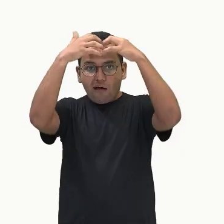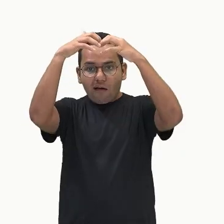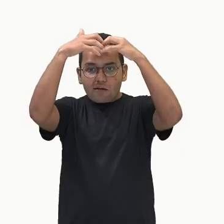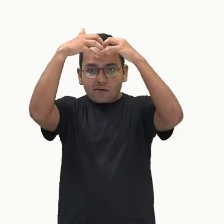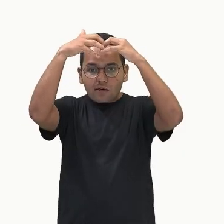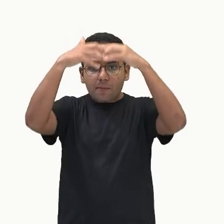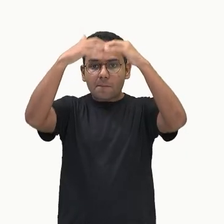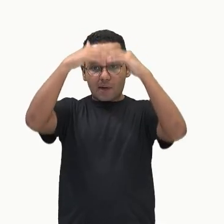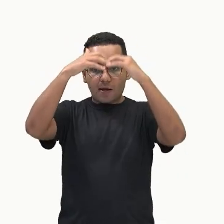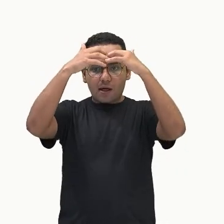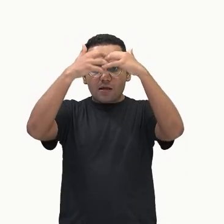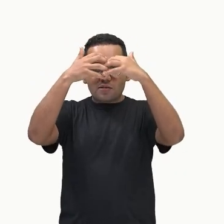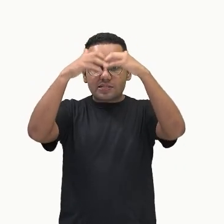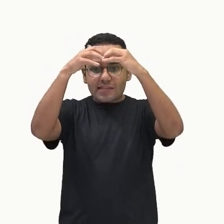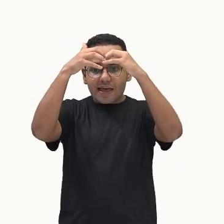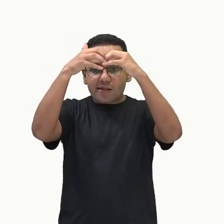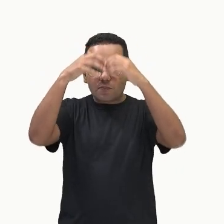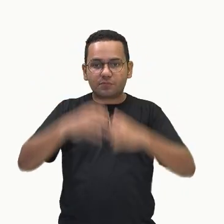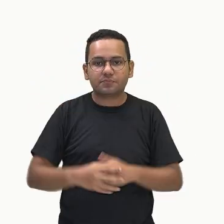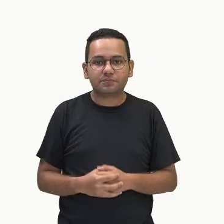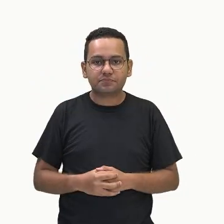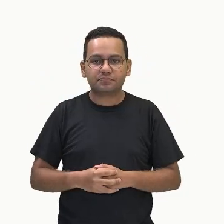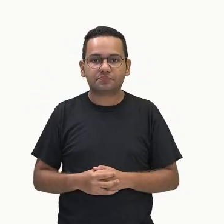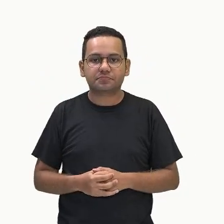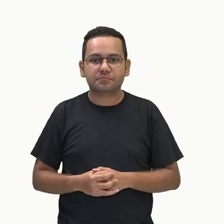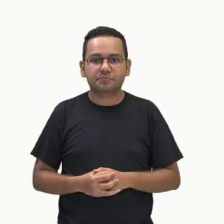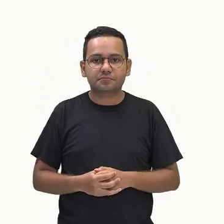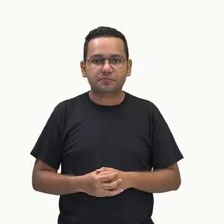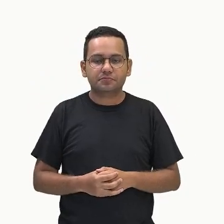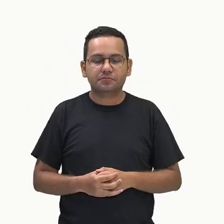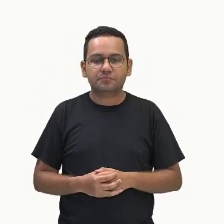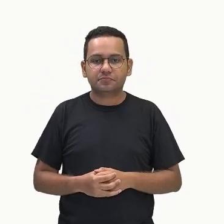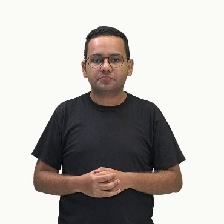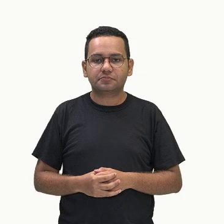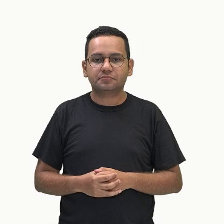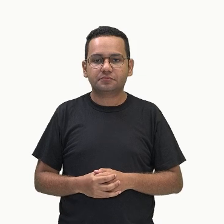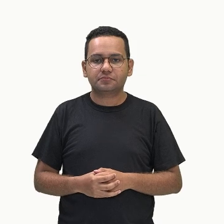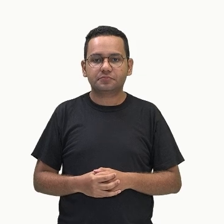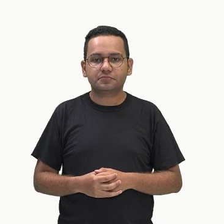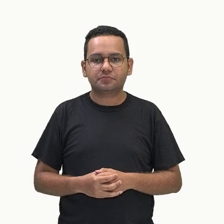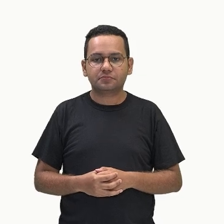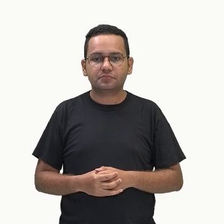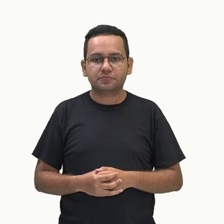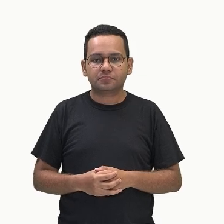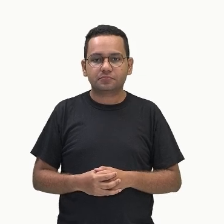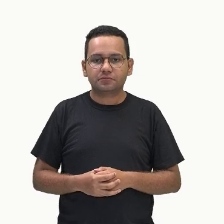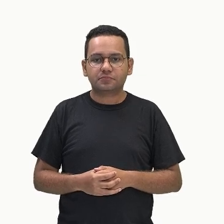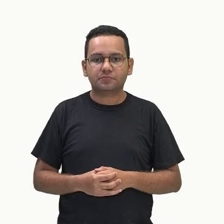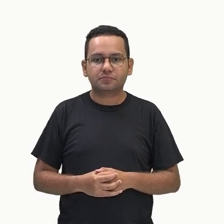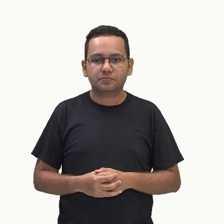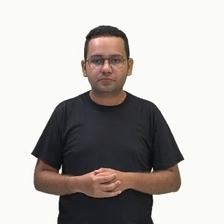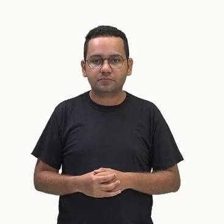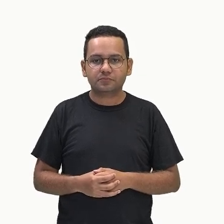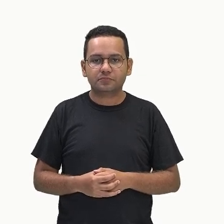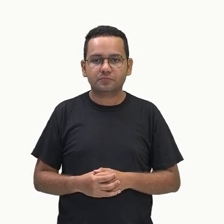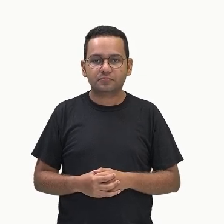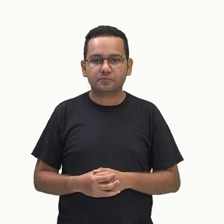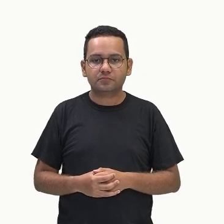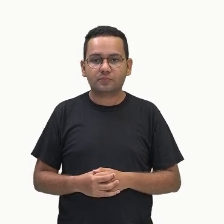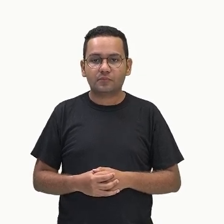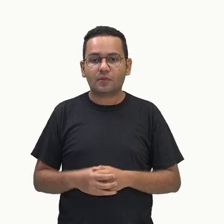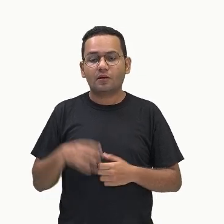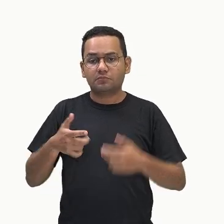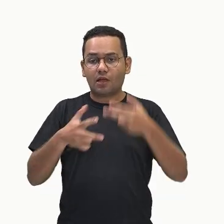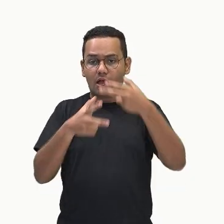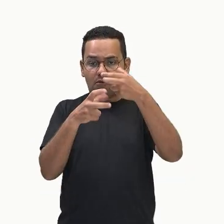nosso encéfalo, que é o cérebro, o cerebelo e o tronco encefálico. Dentro da coluna vertebral